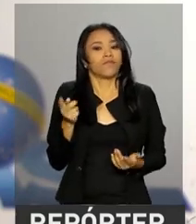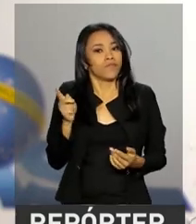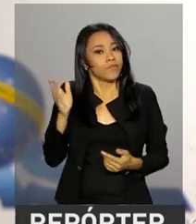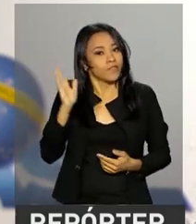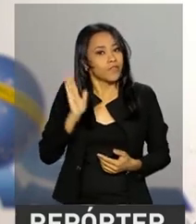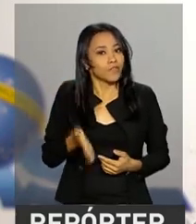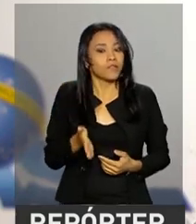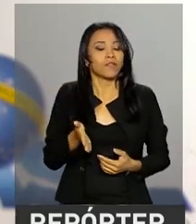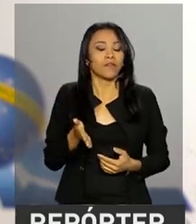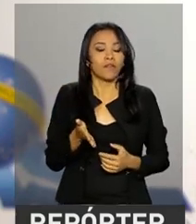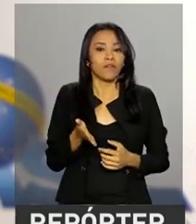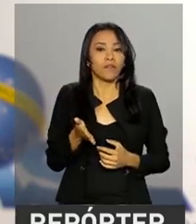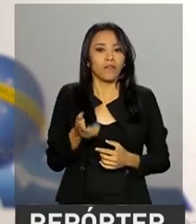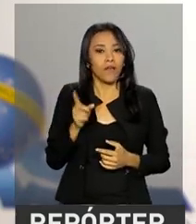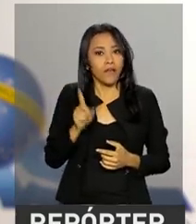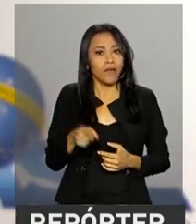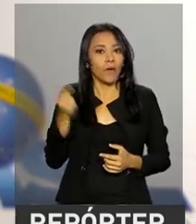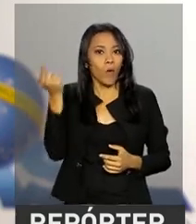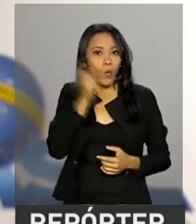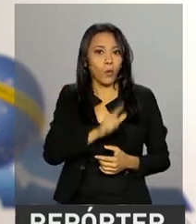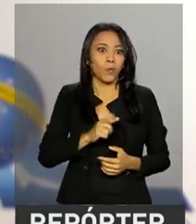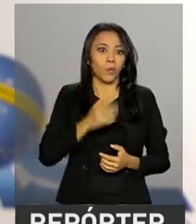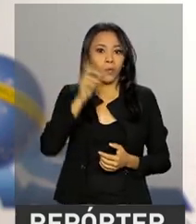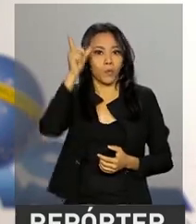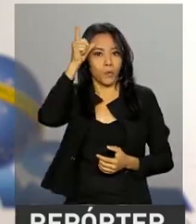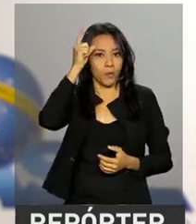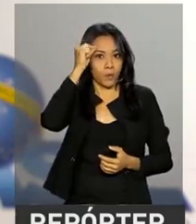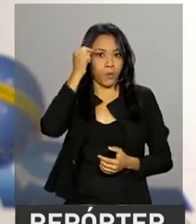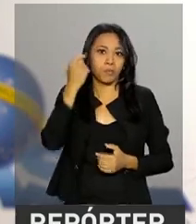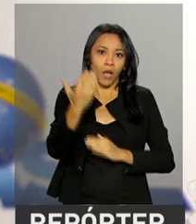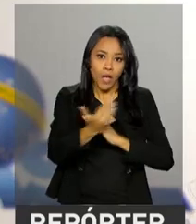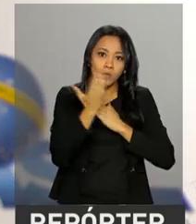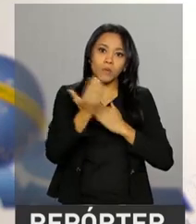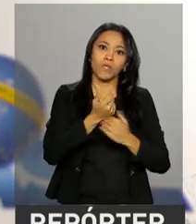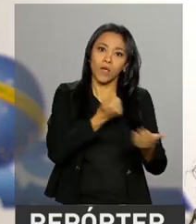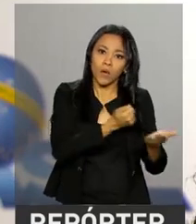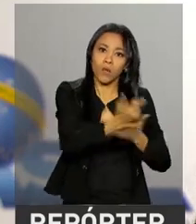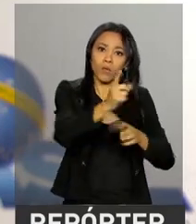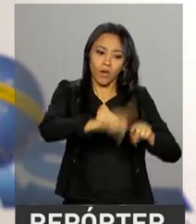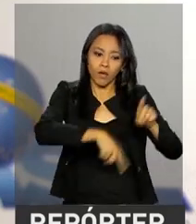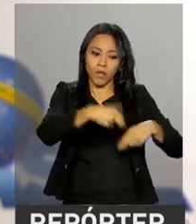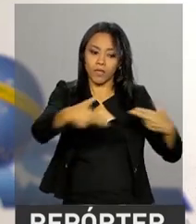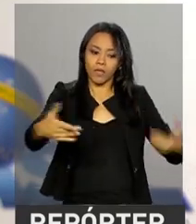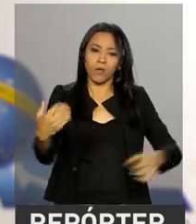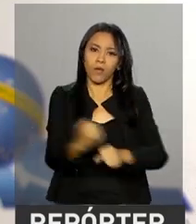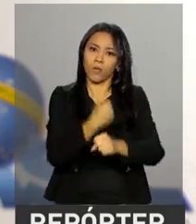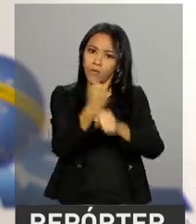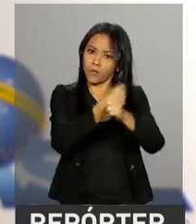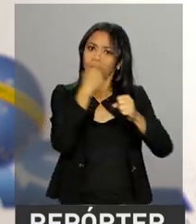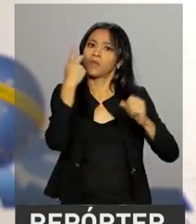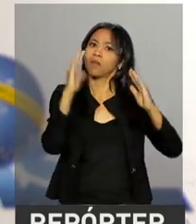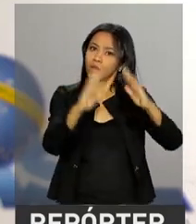seria um ganho de material. E agora, com o Faça Você Mesmo,